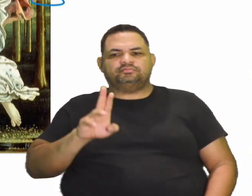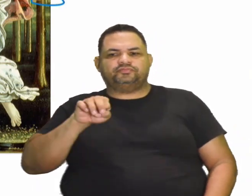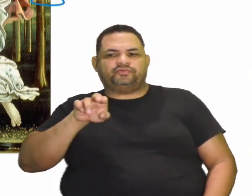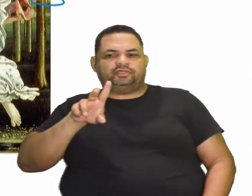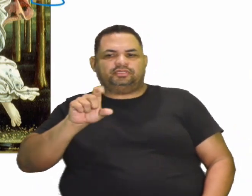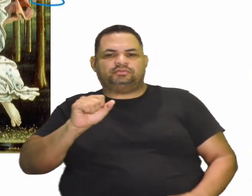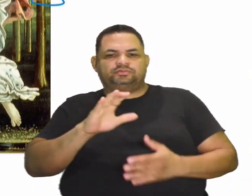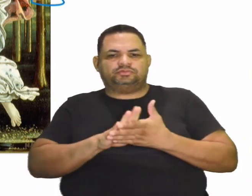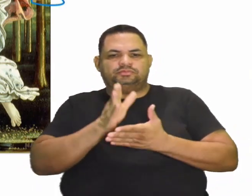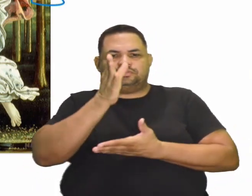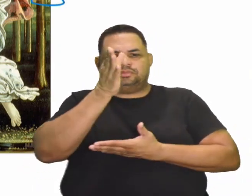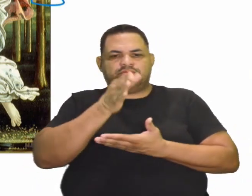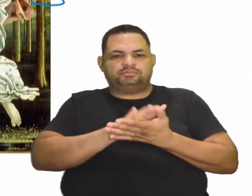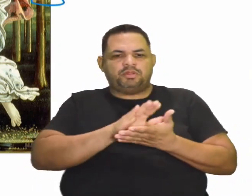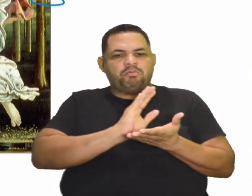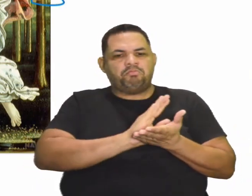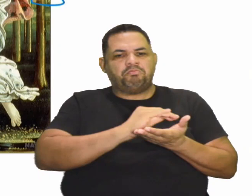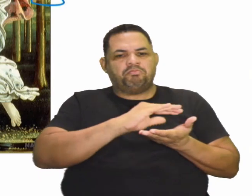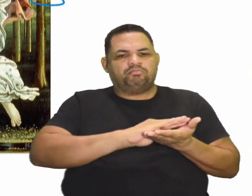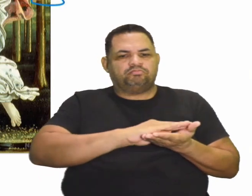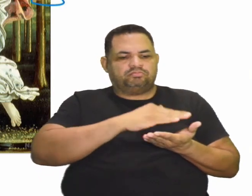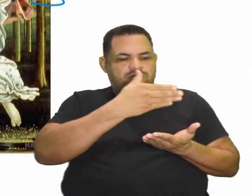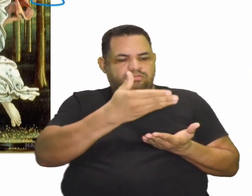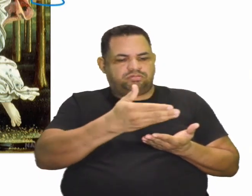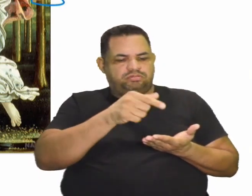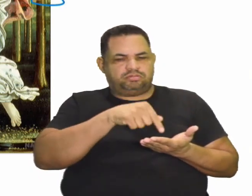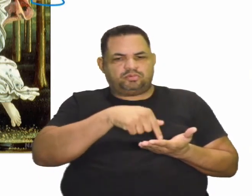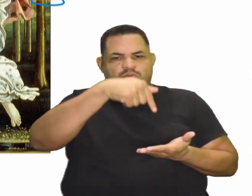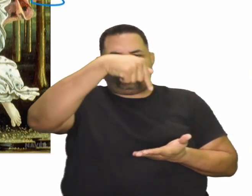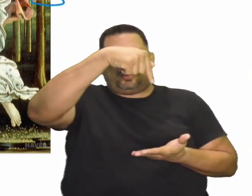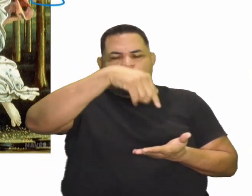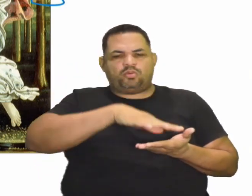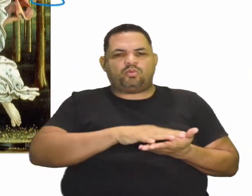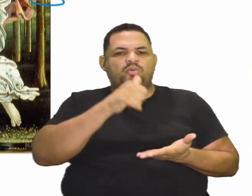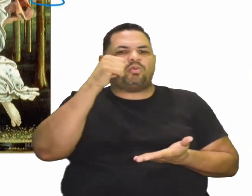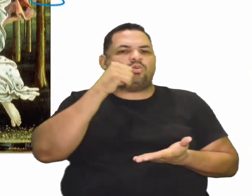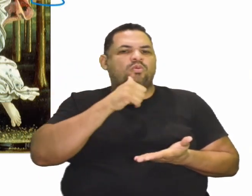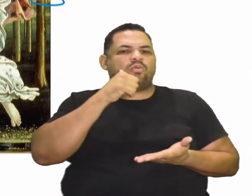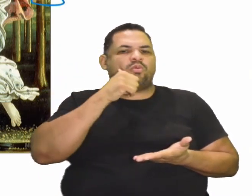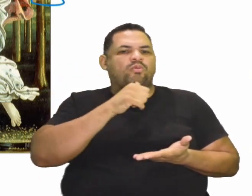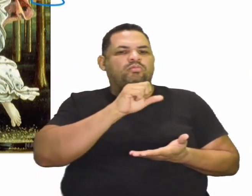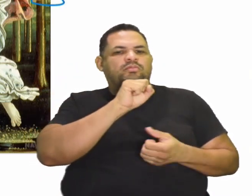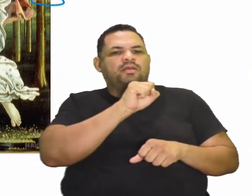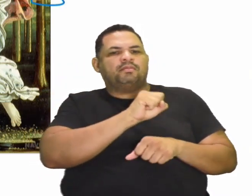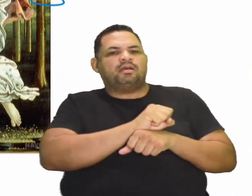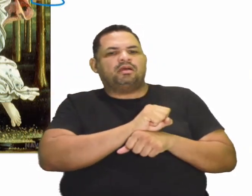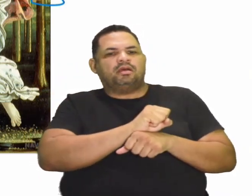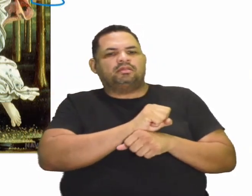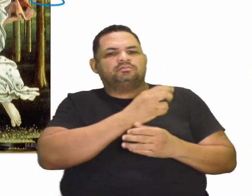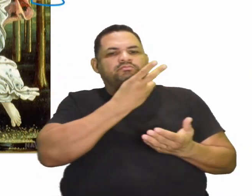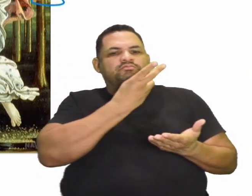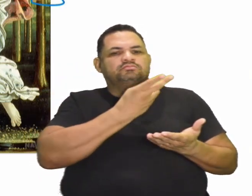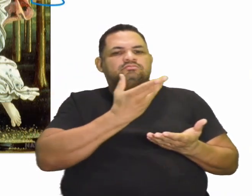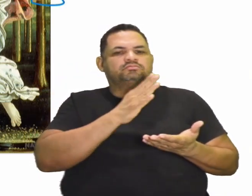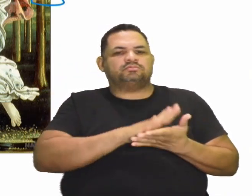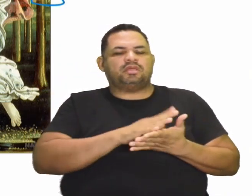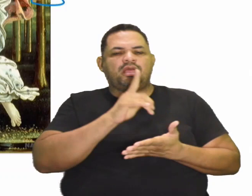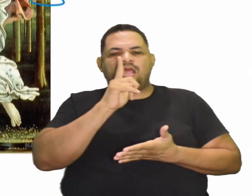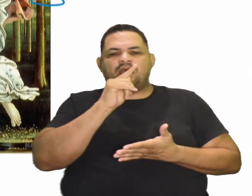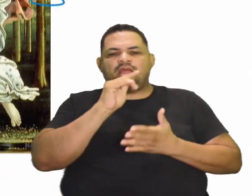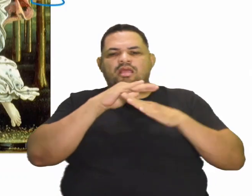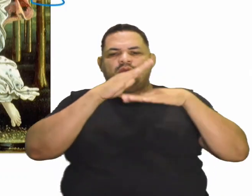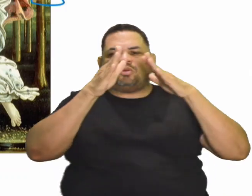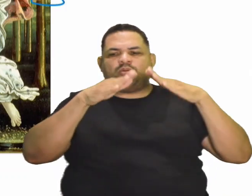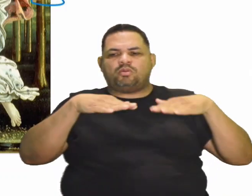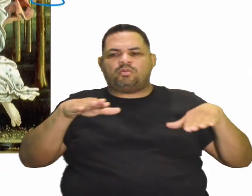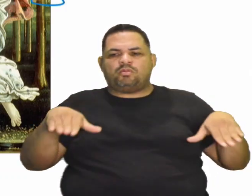uma grande concha, como vocês observam aí, e, por sua vez, está repousando, né? Está repousada sobre a água do mar. Observe